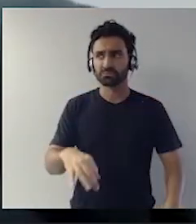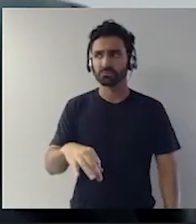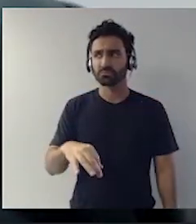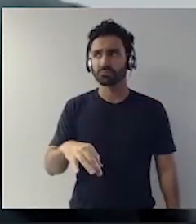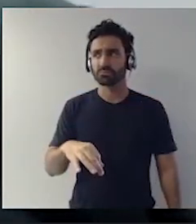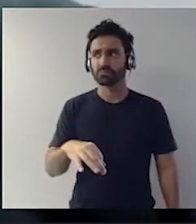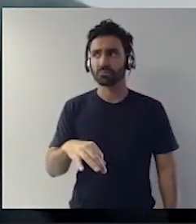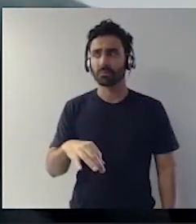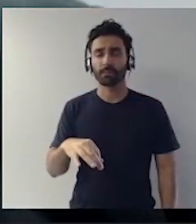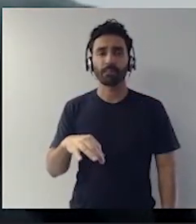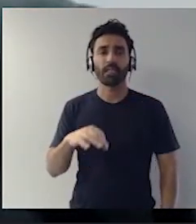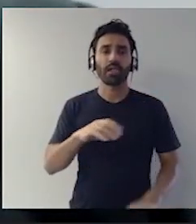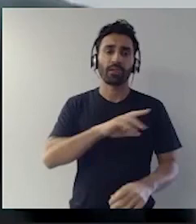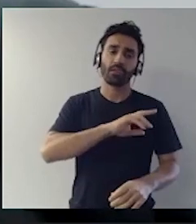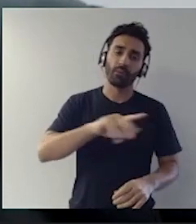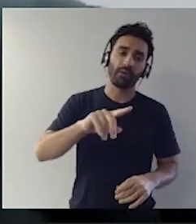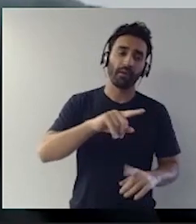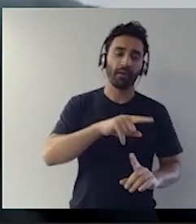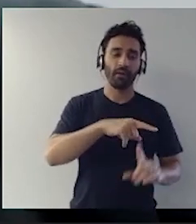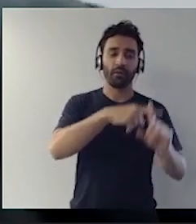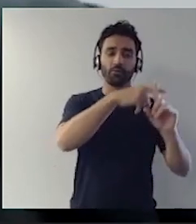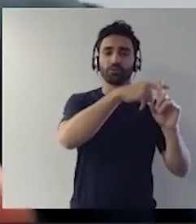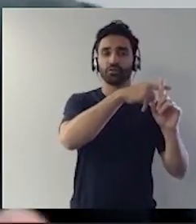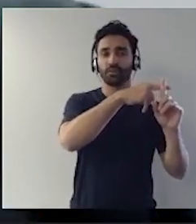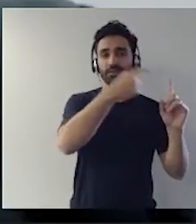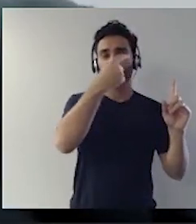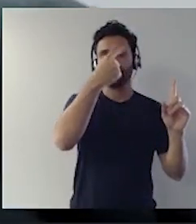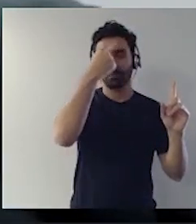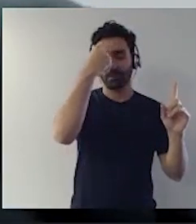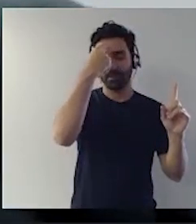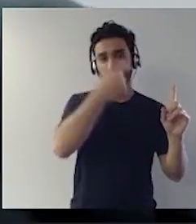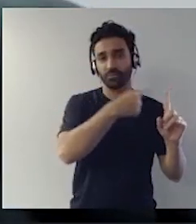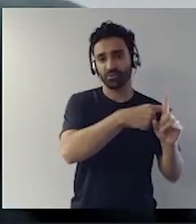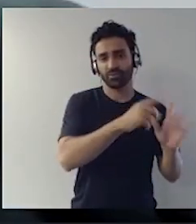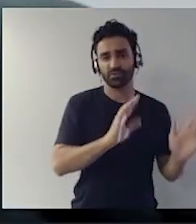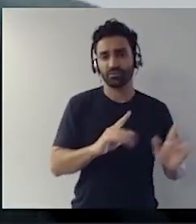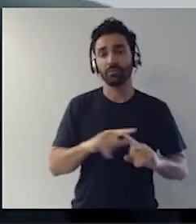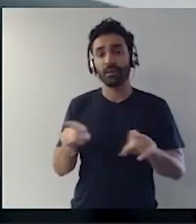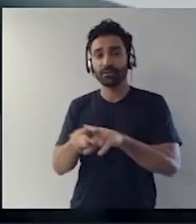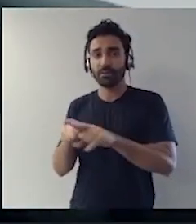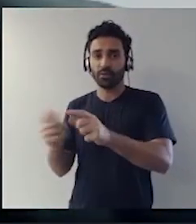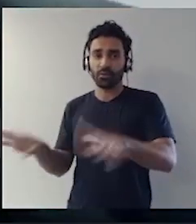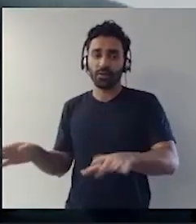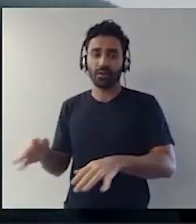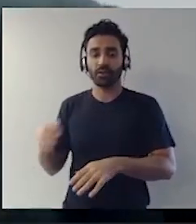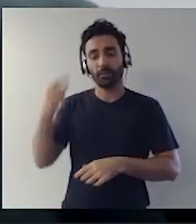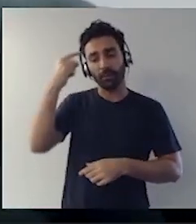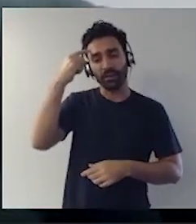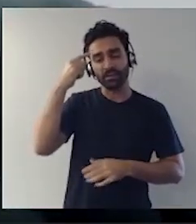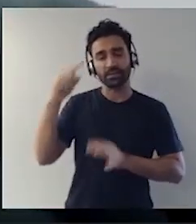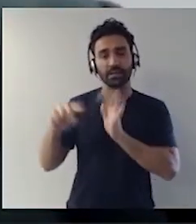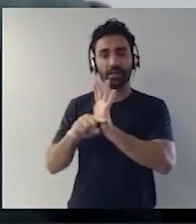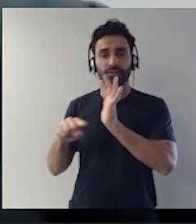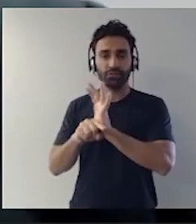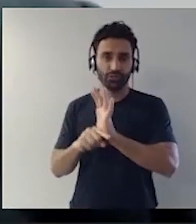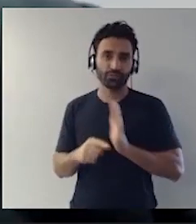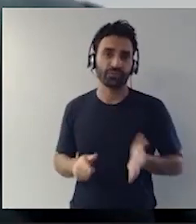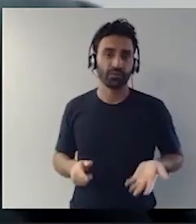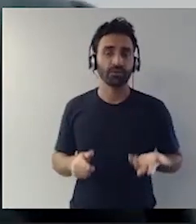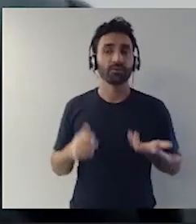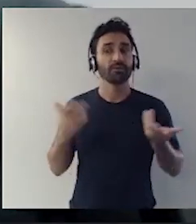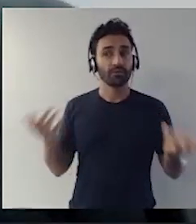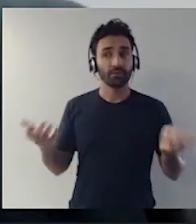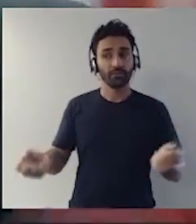nem aquele otimismo desequilibrado, mas longe de um pessimismo desanimador.